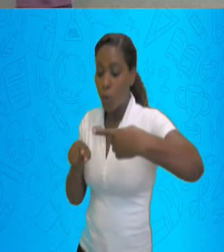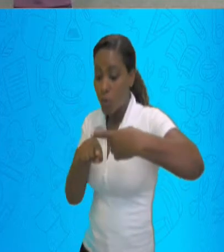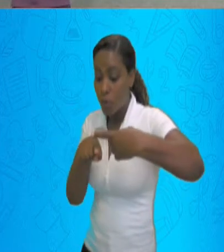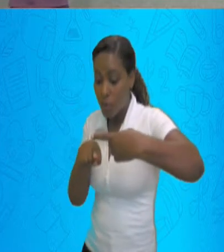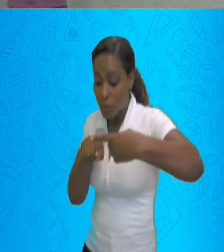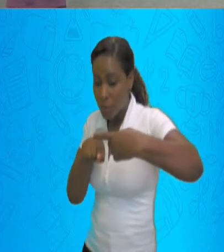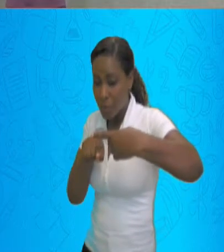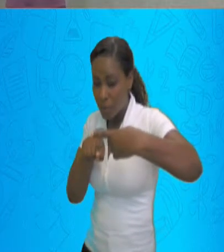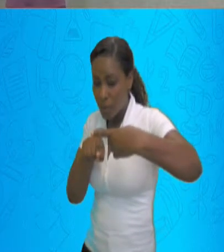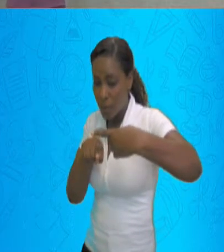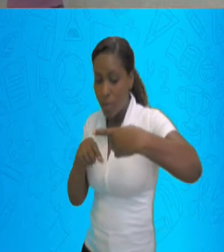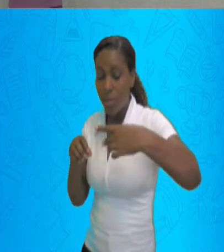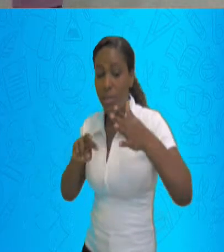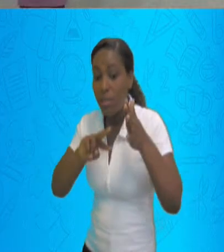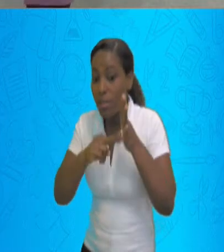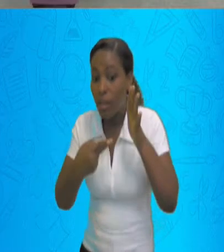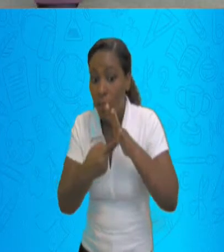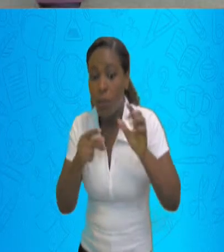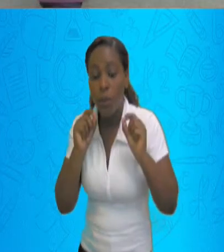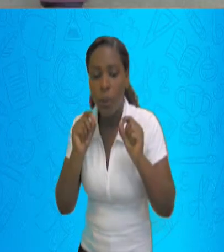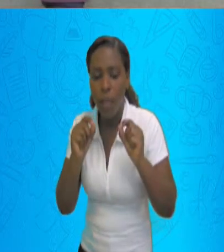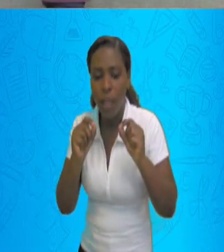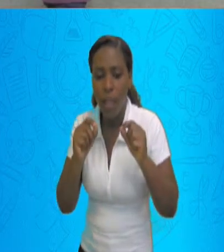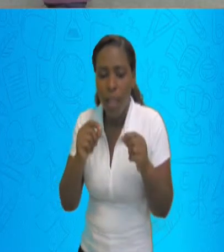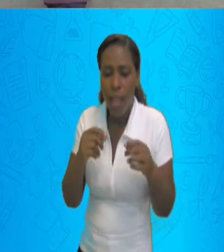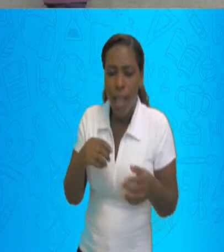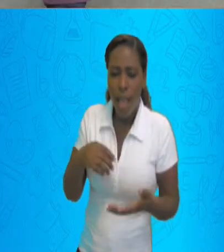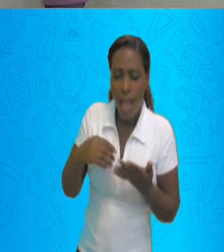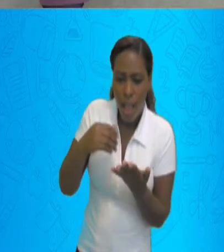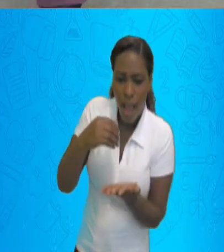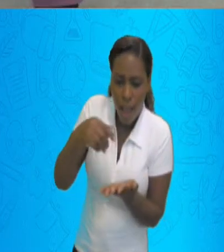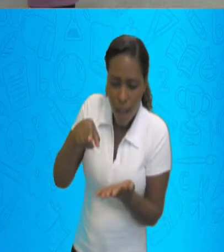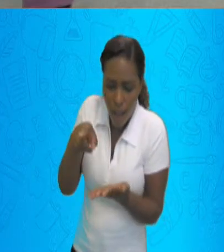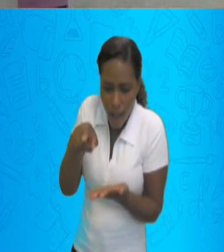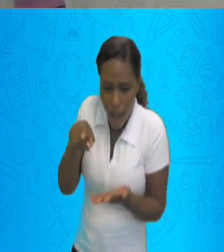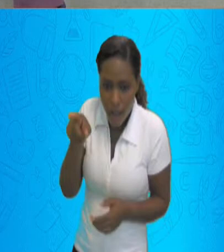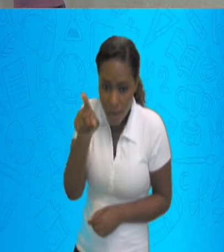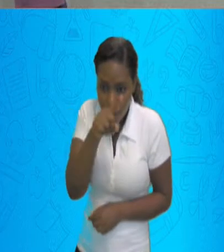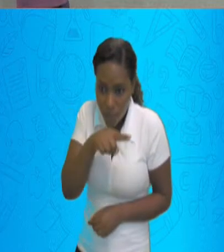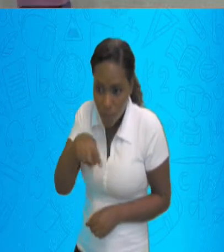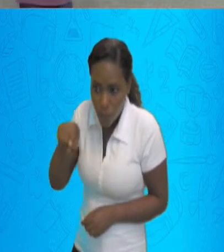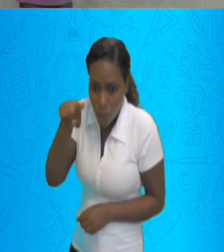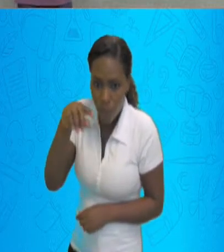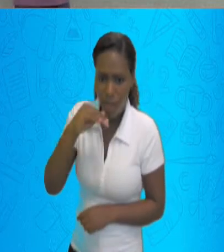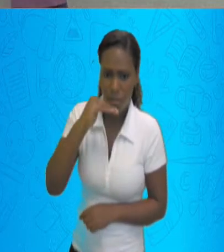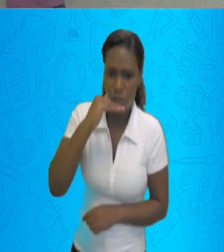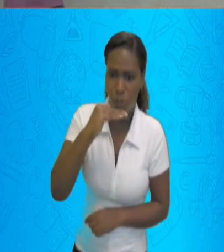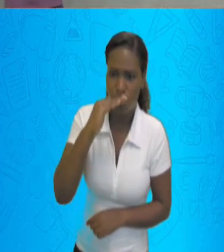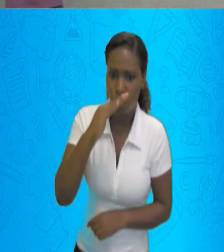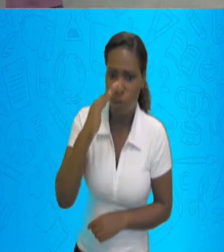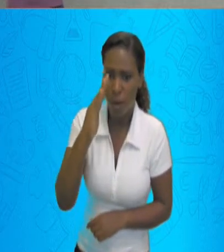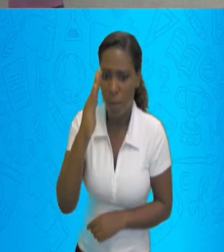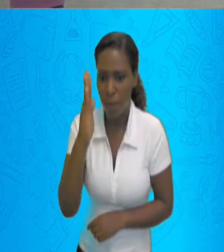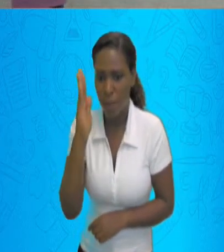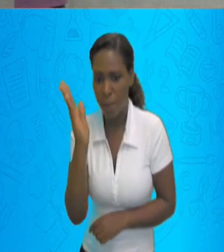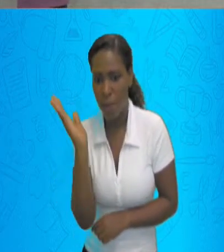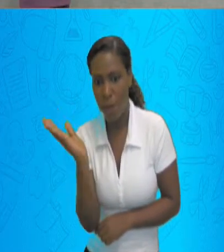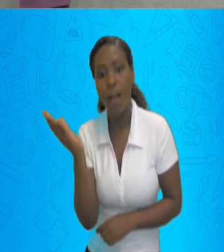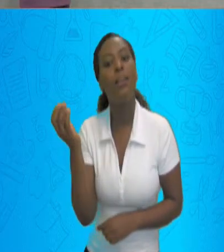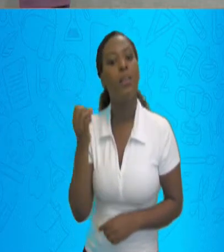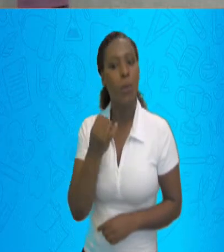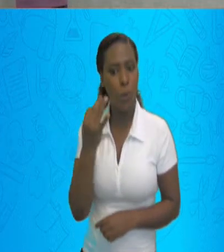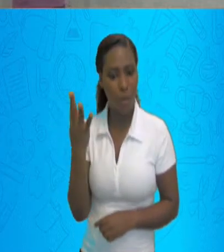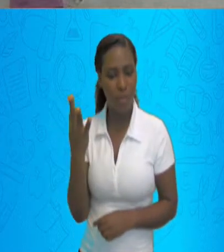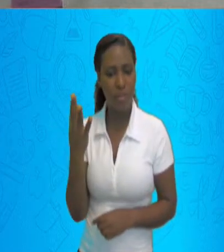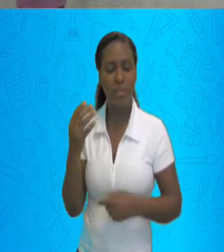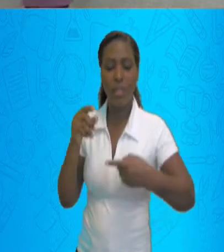figura foi fracionada. E o numerador é a parte que foi retirada dessa fração, ou a parte